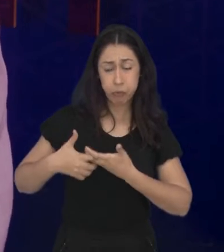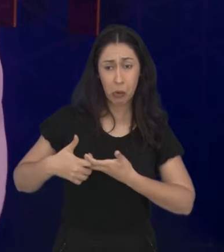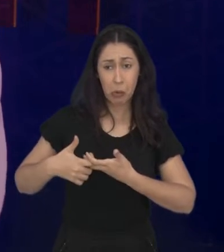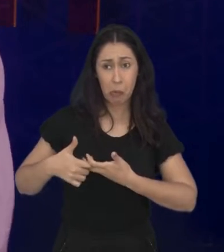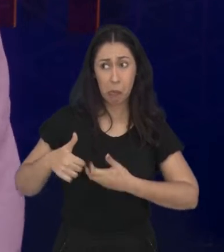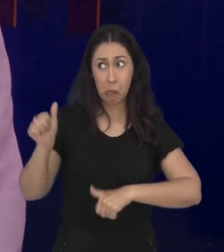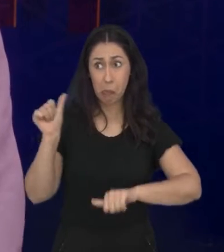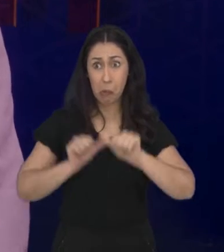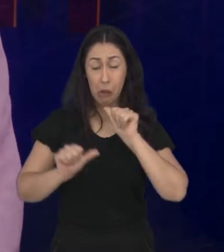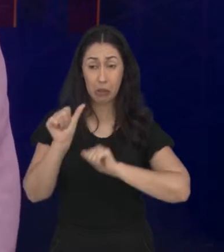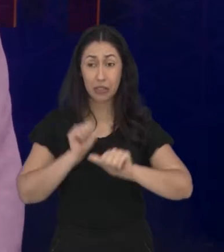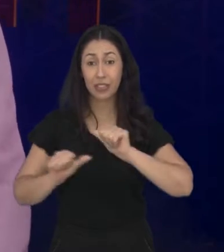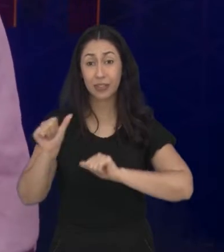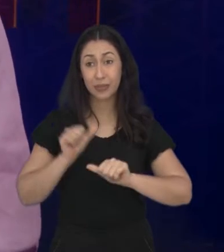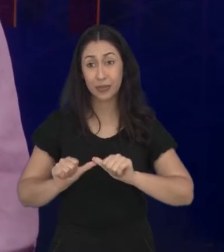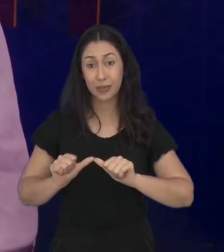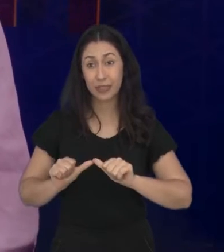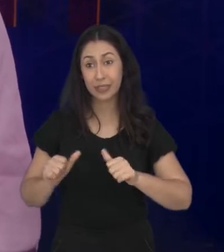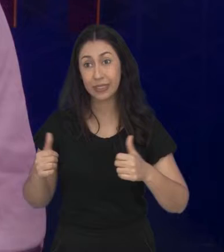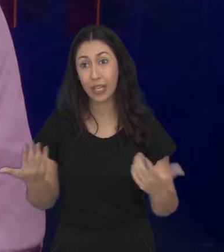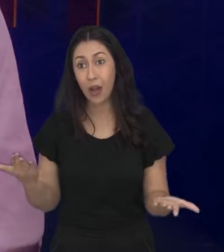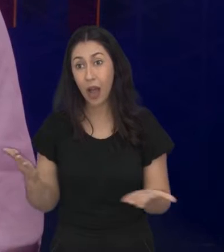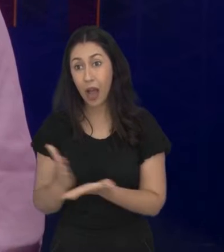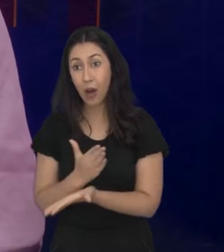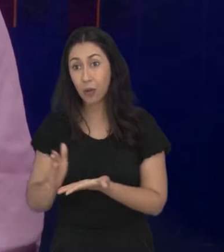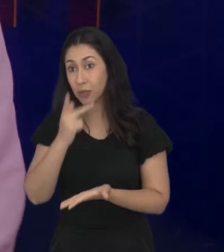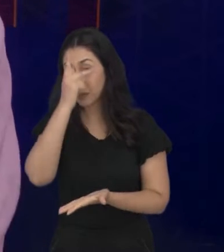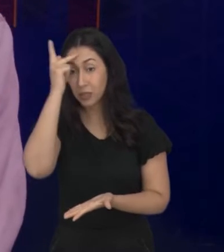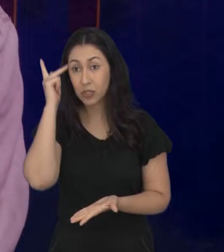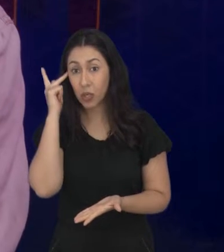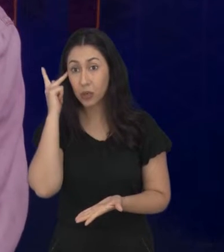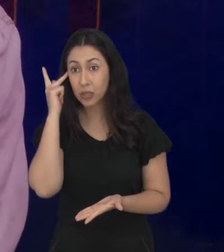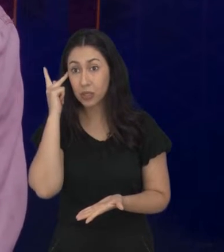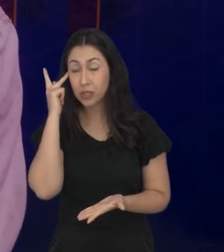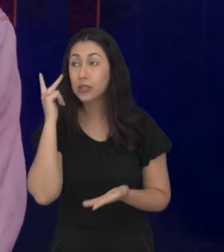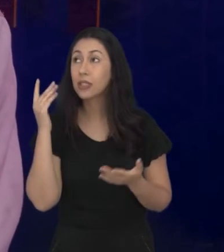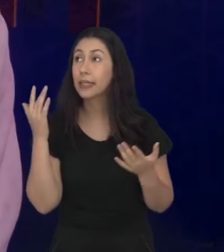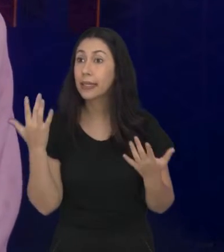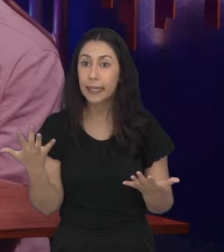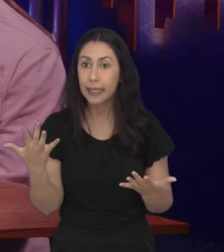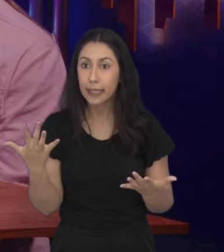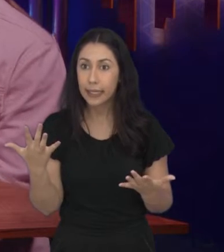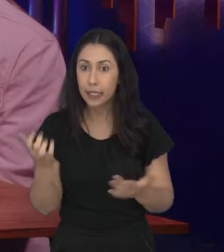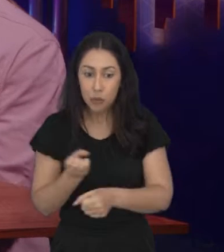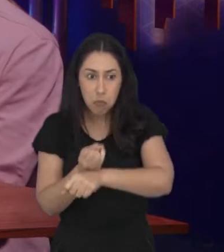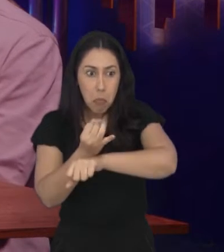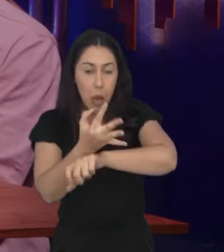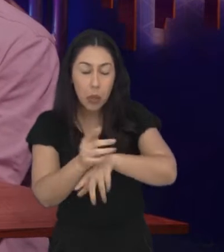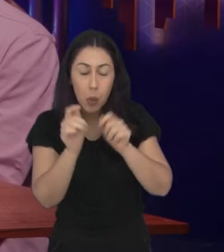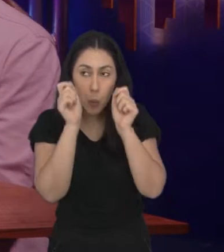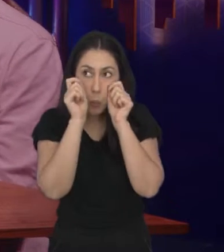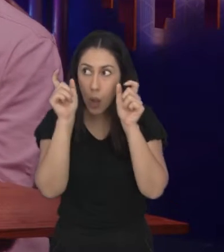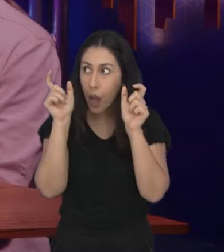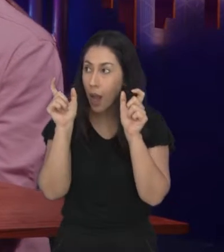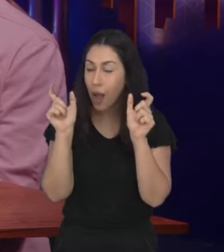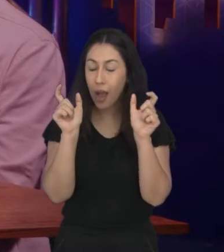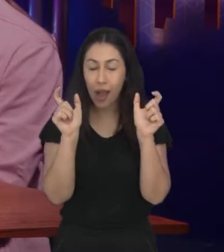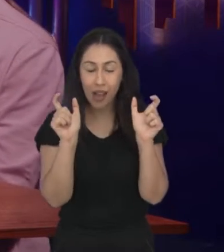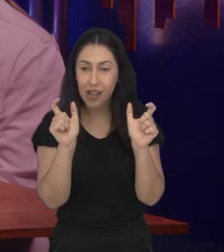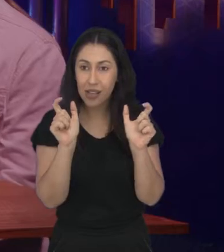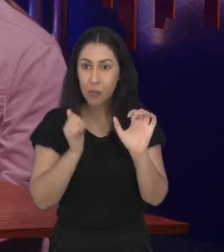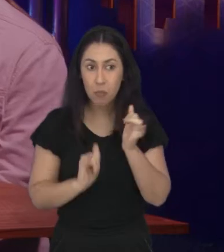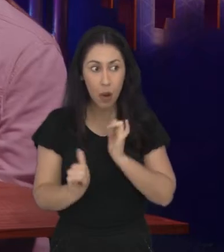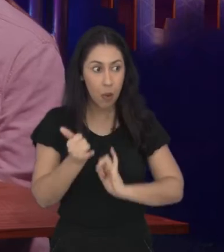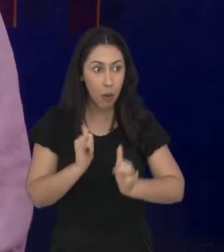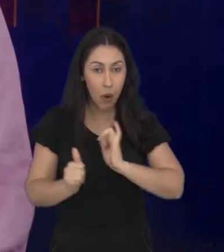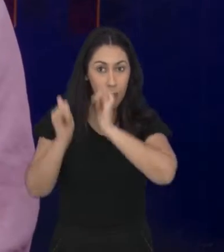aí em pessoas que têm maior tendência a estar ativas, né, totalmente